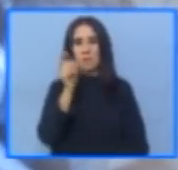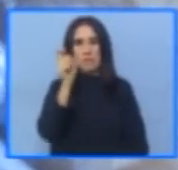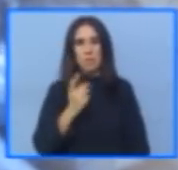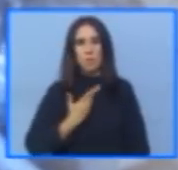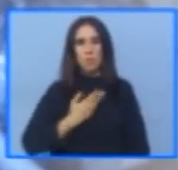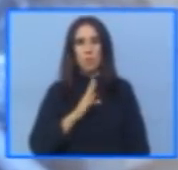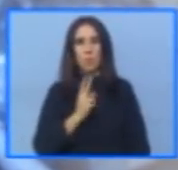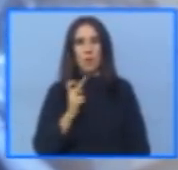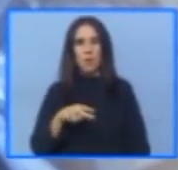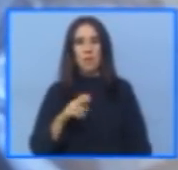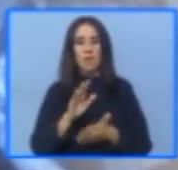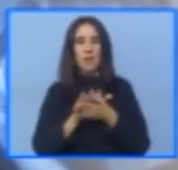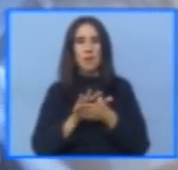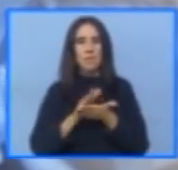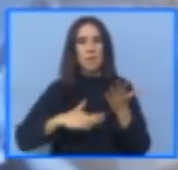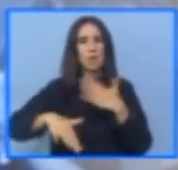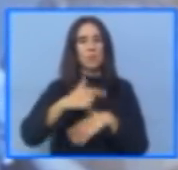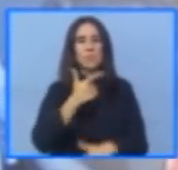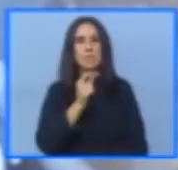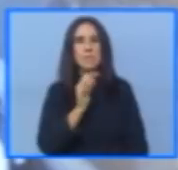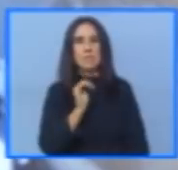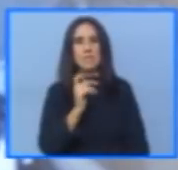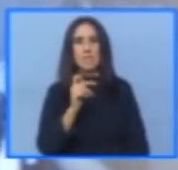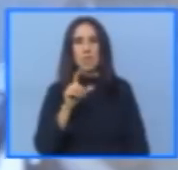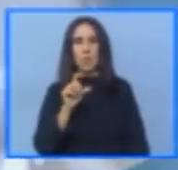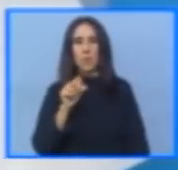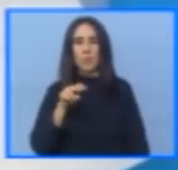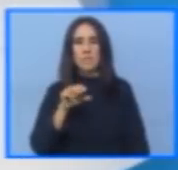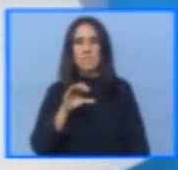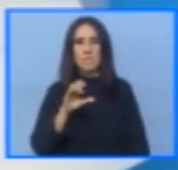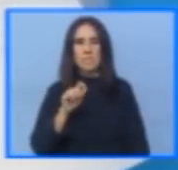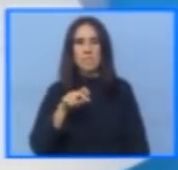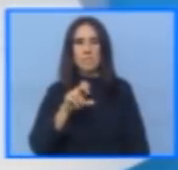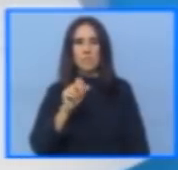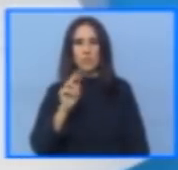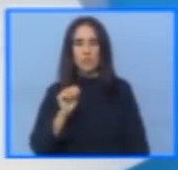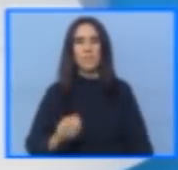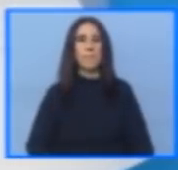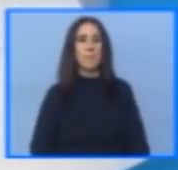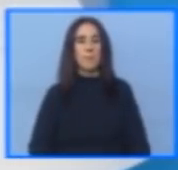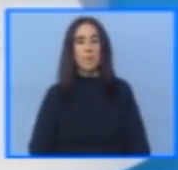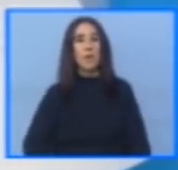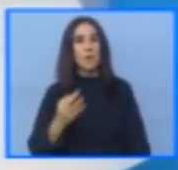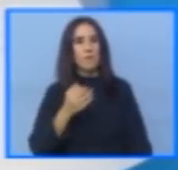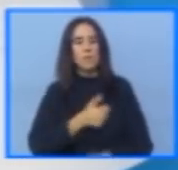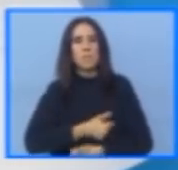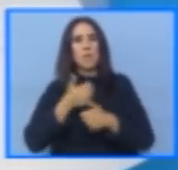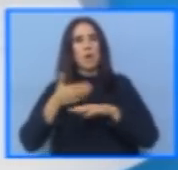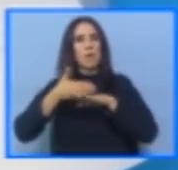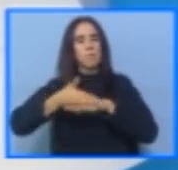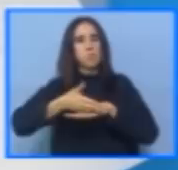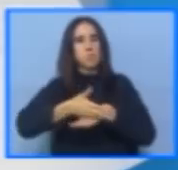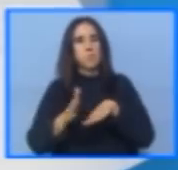essa carta aos Tessalonicenses. É verdade, uma grande cidade portuária, um interface, se quisermos, de cultura e